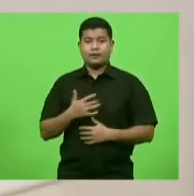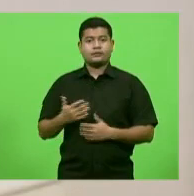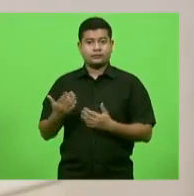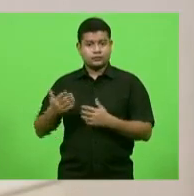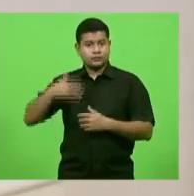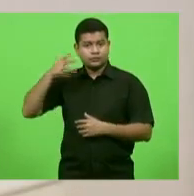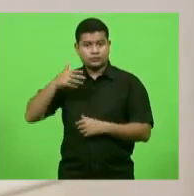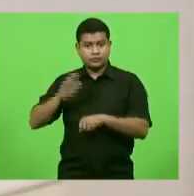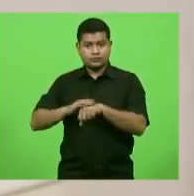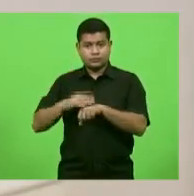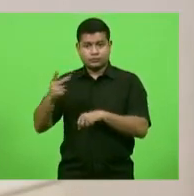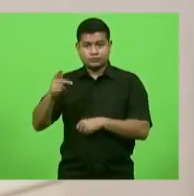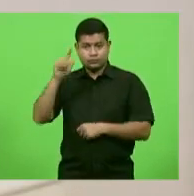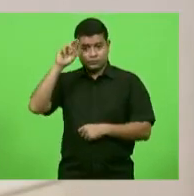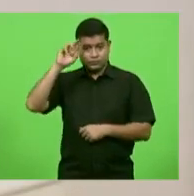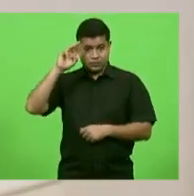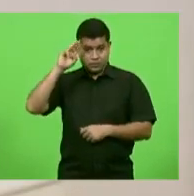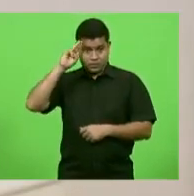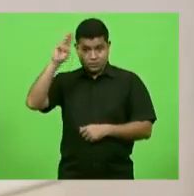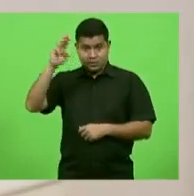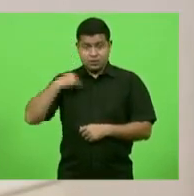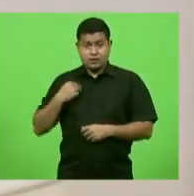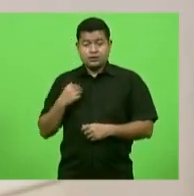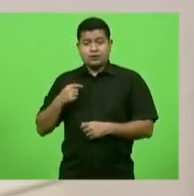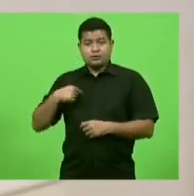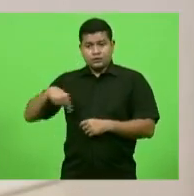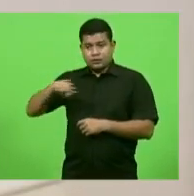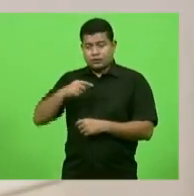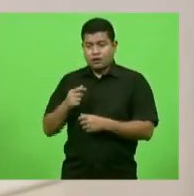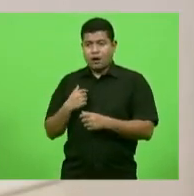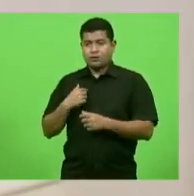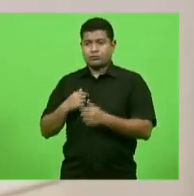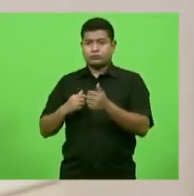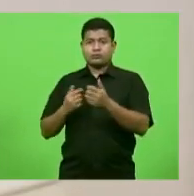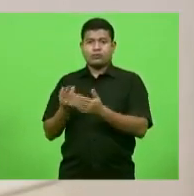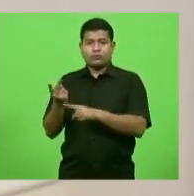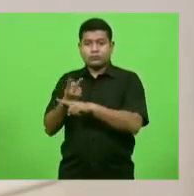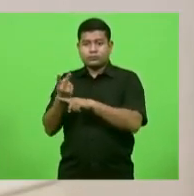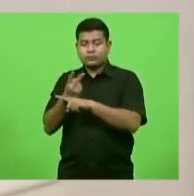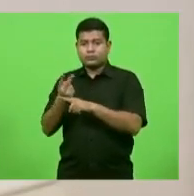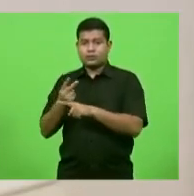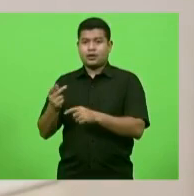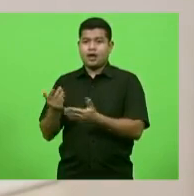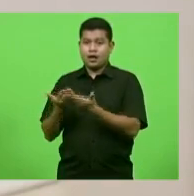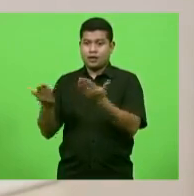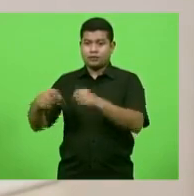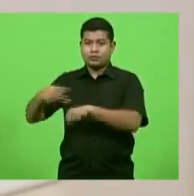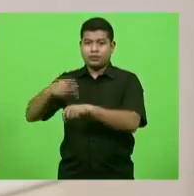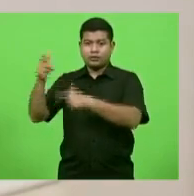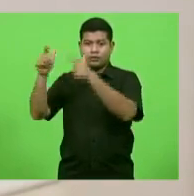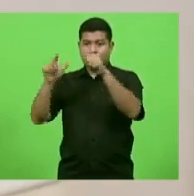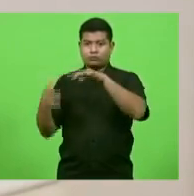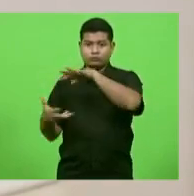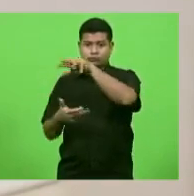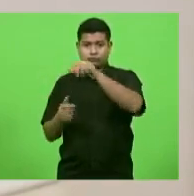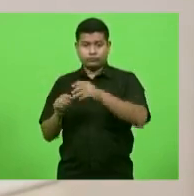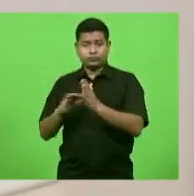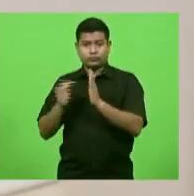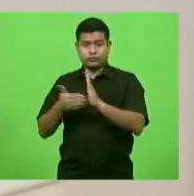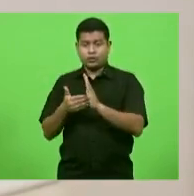Então, você vai no mercado internacional. Aí você tem os que representam o mercado internacional. Aqui